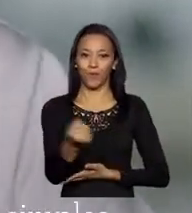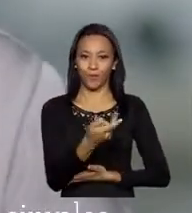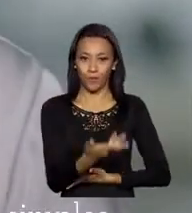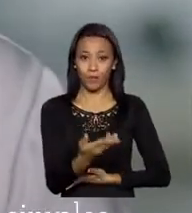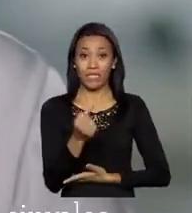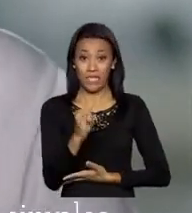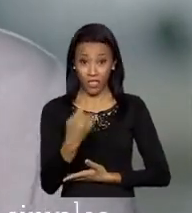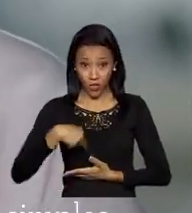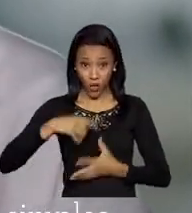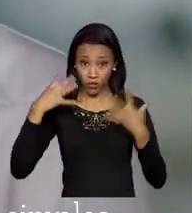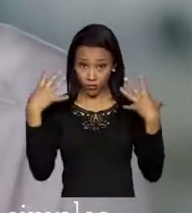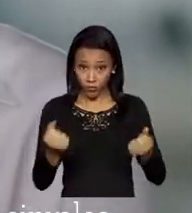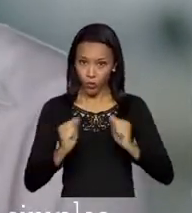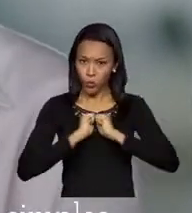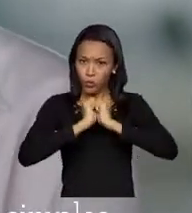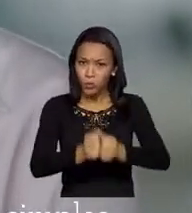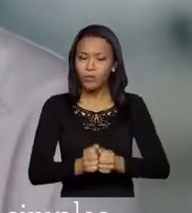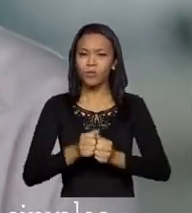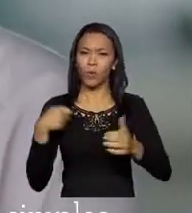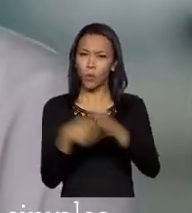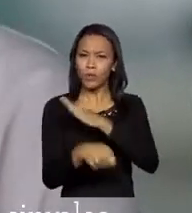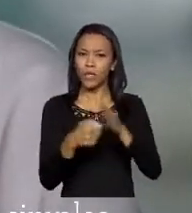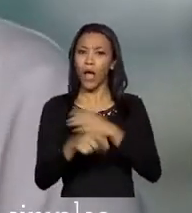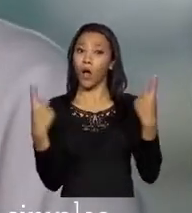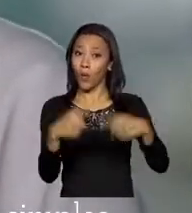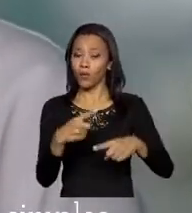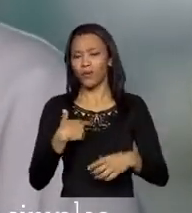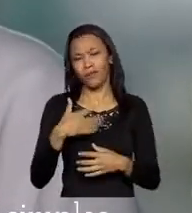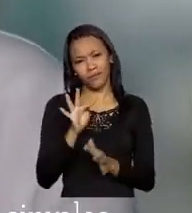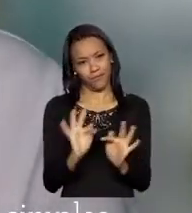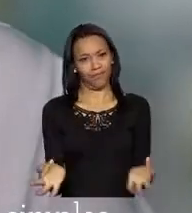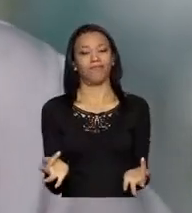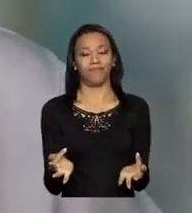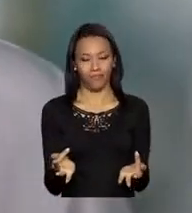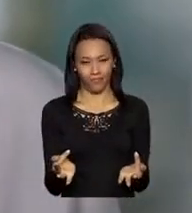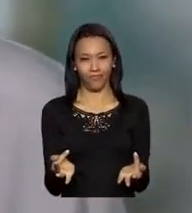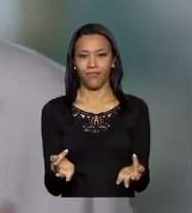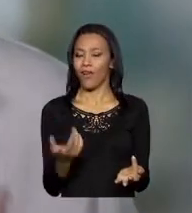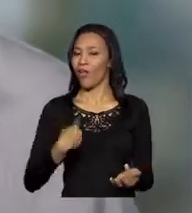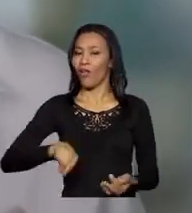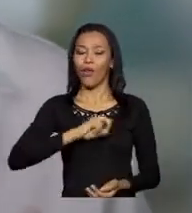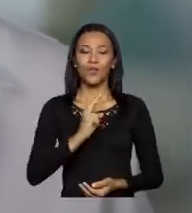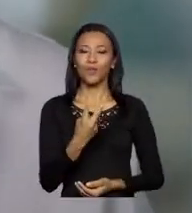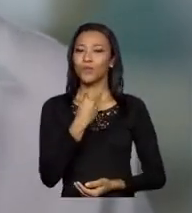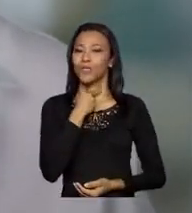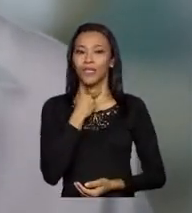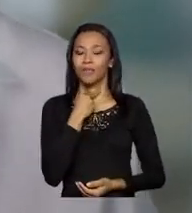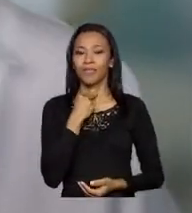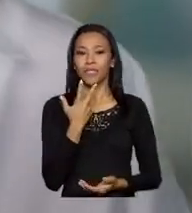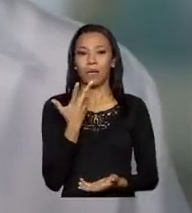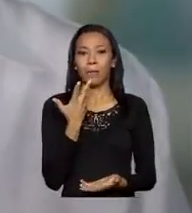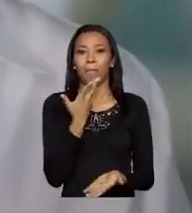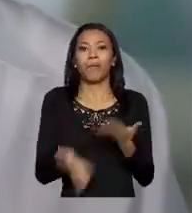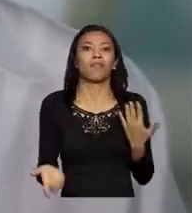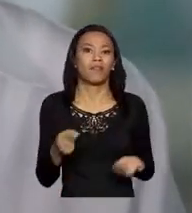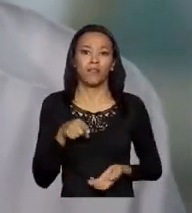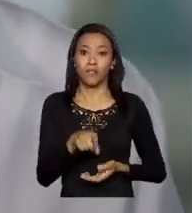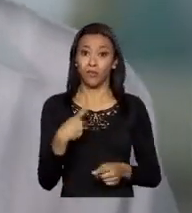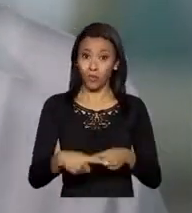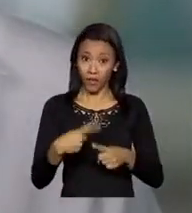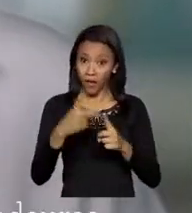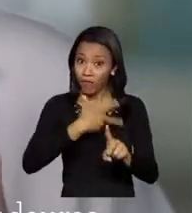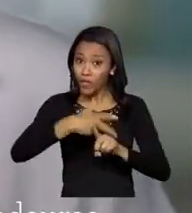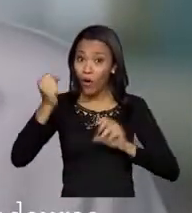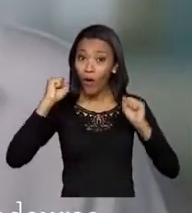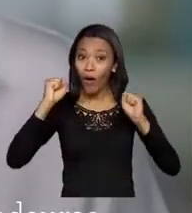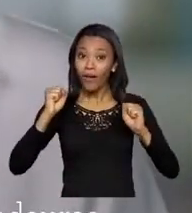se nos unirmos a maneira de lutar se torna simples não podemos admitir a derrota porque a